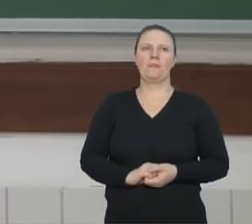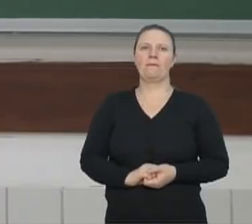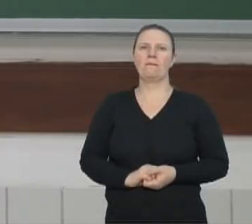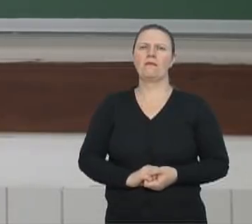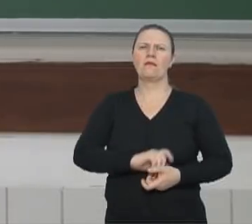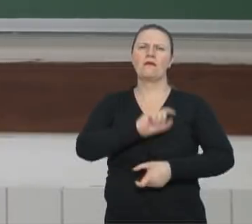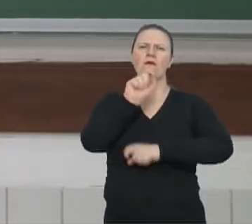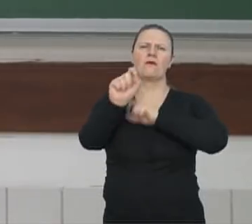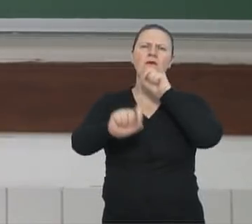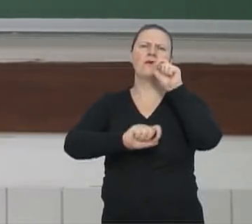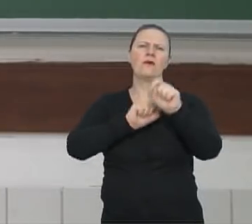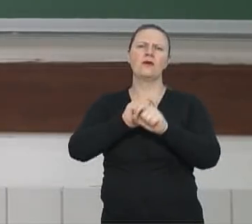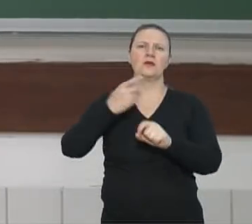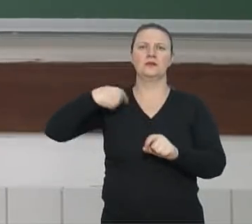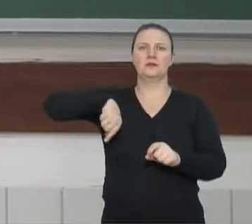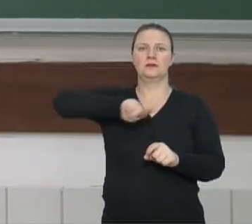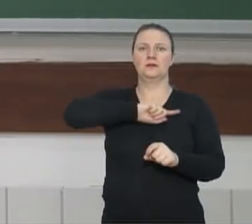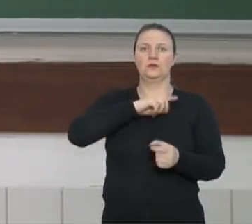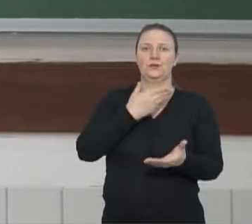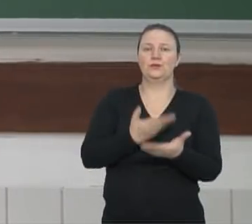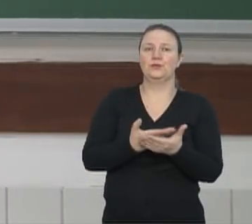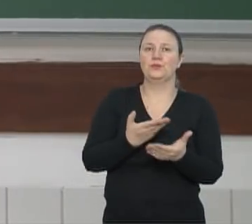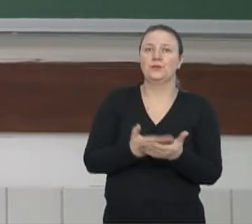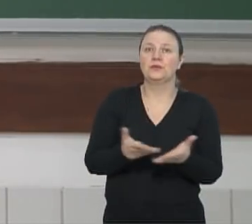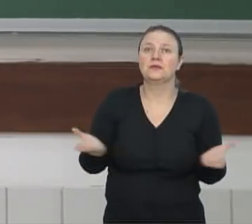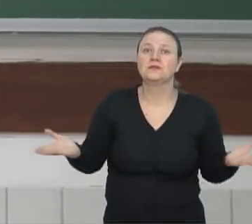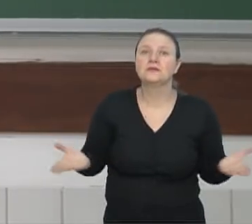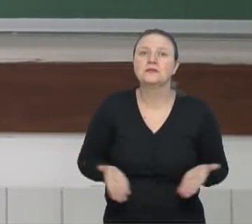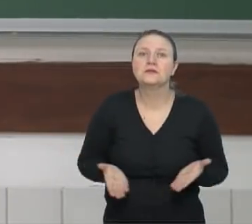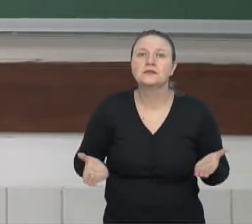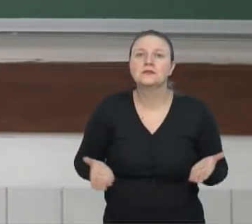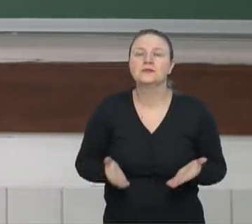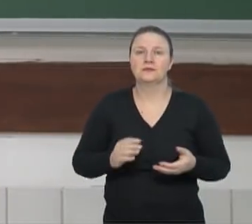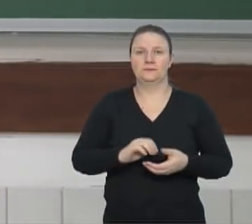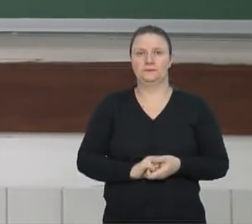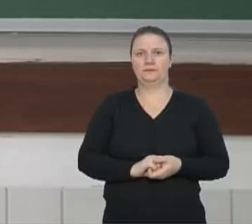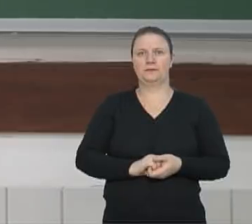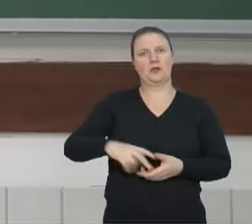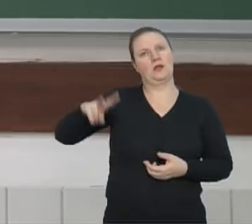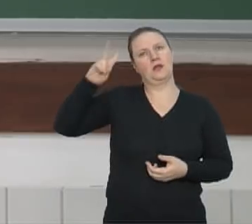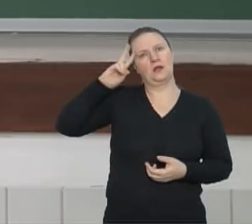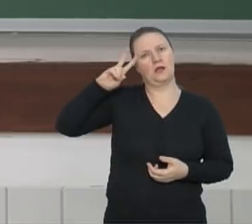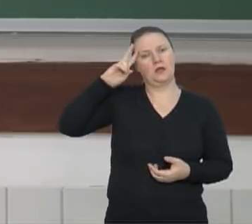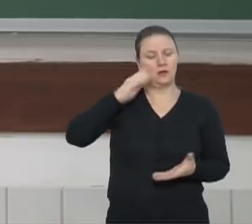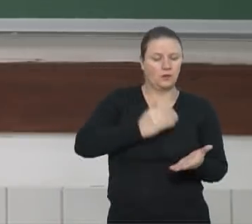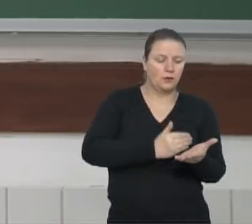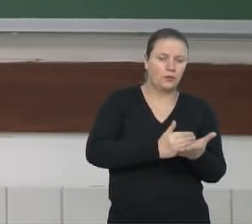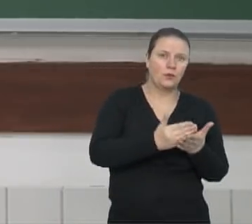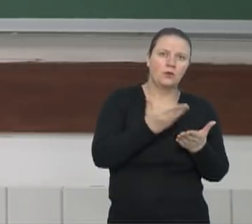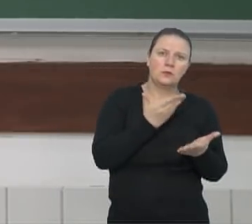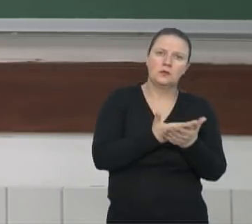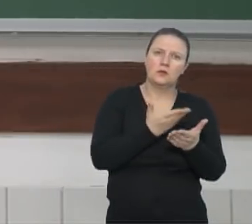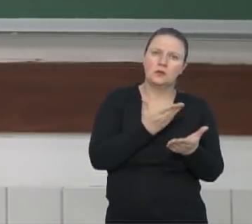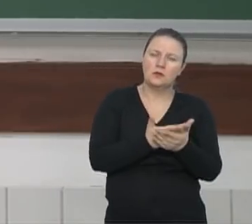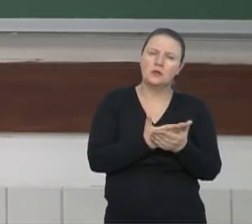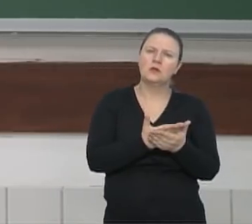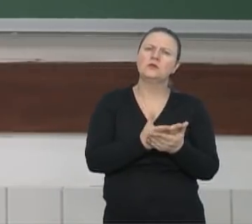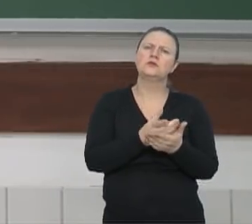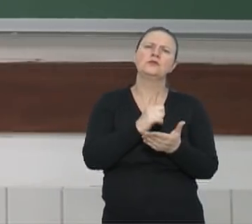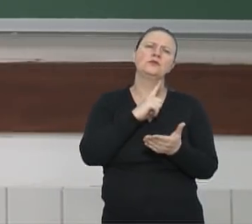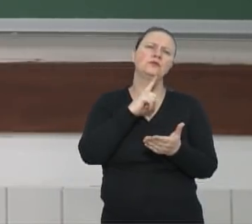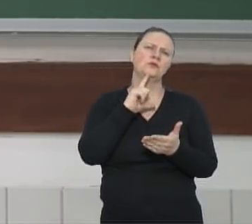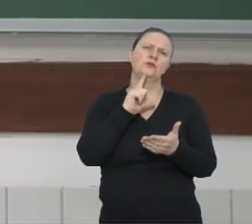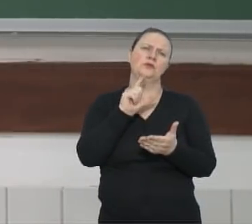O que estudamos hoje, né? Eu lembro, pessoal, que no comecinho da aula eu coloquei para vocês